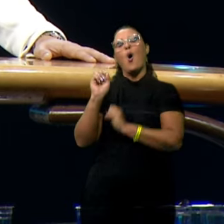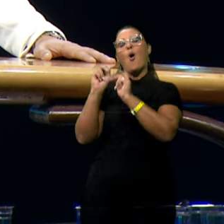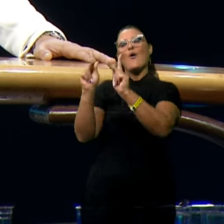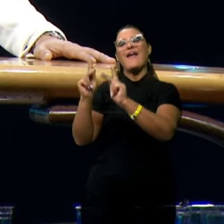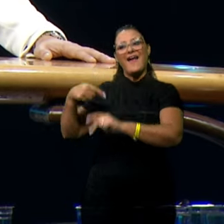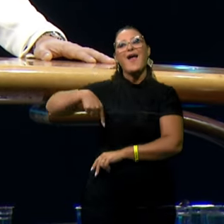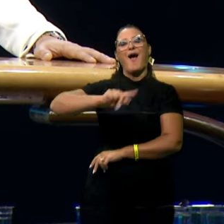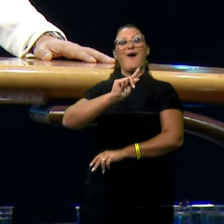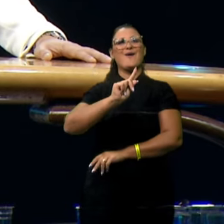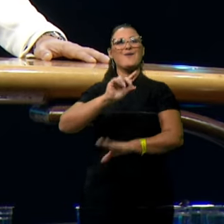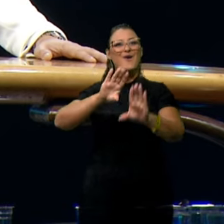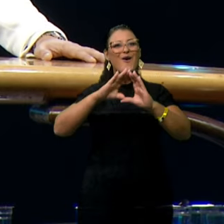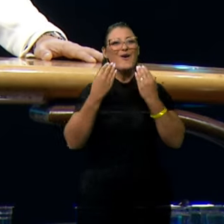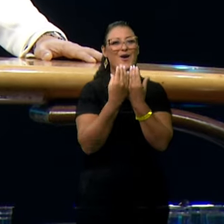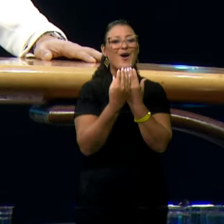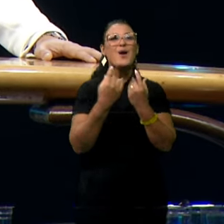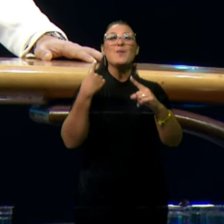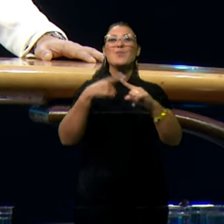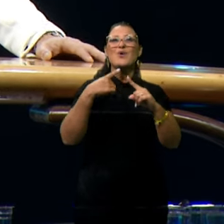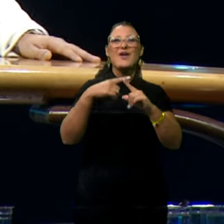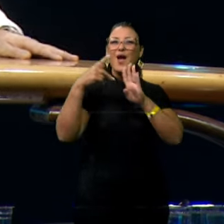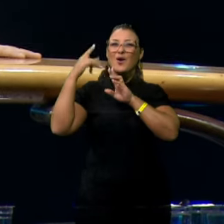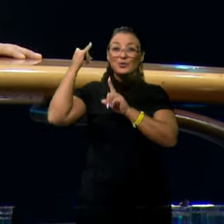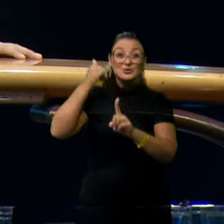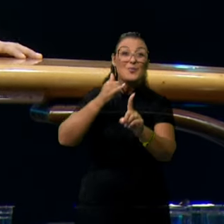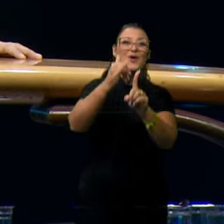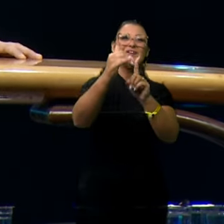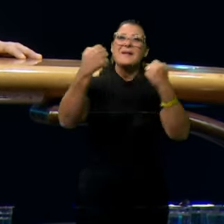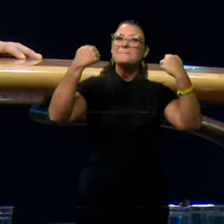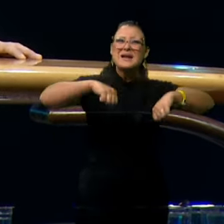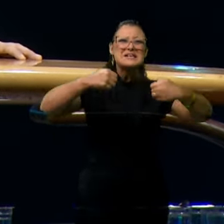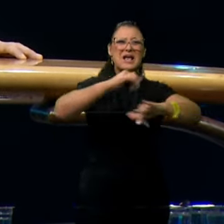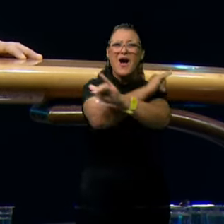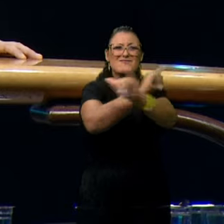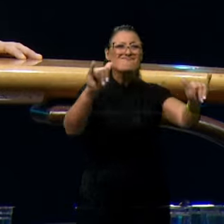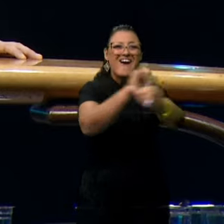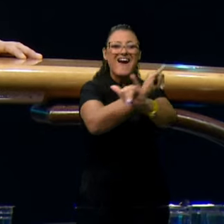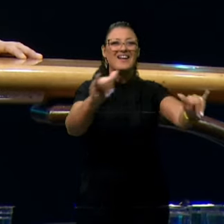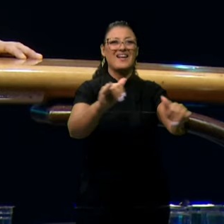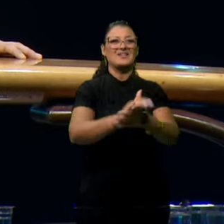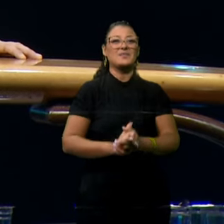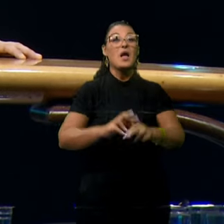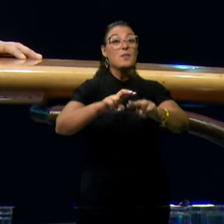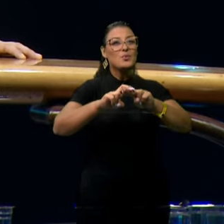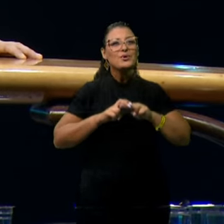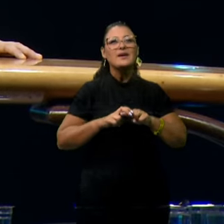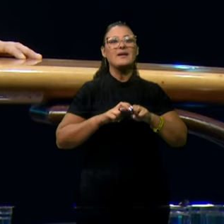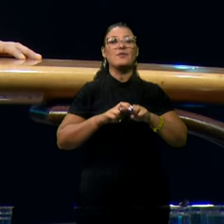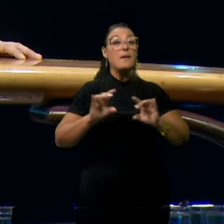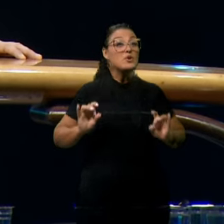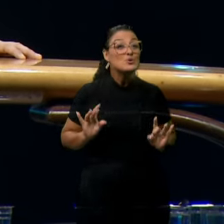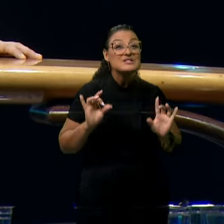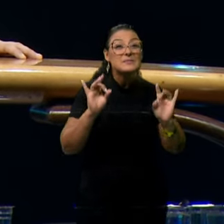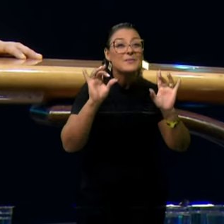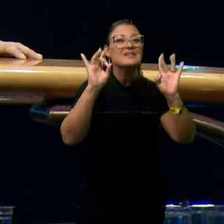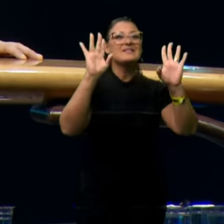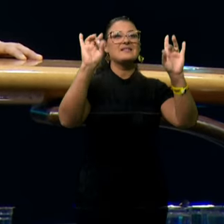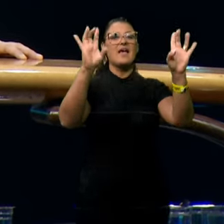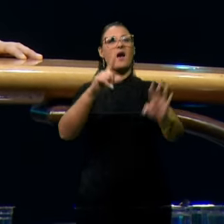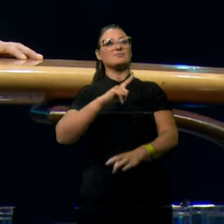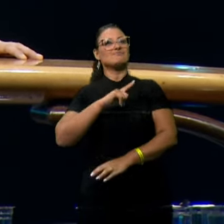isso profeta tem que falar Amém então de uma forma excepcional estou aqui nesta noite e também porque teve